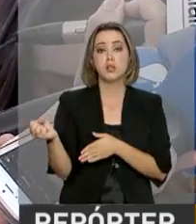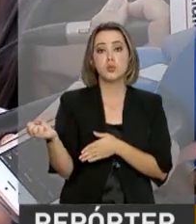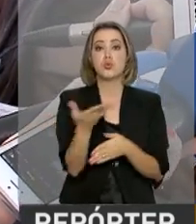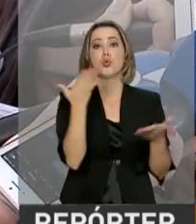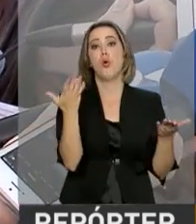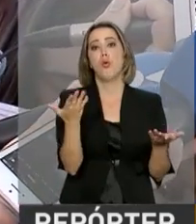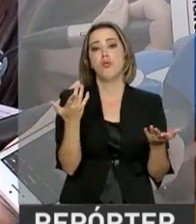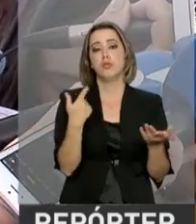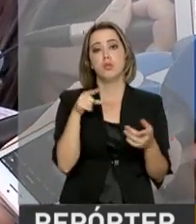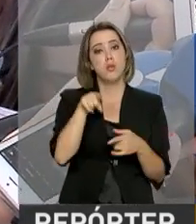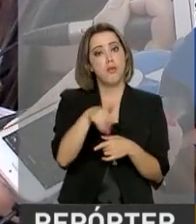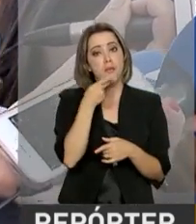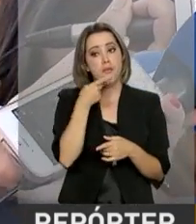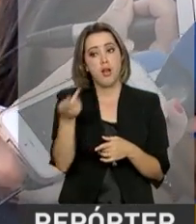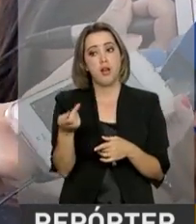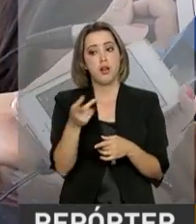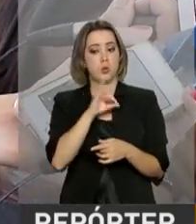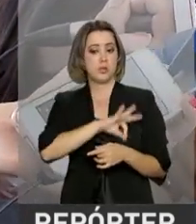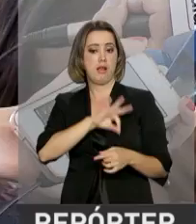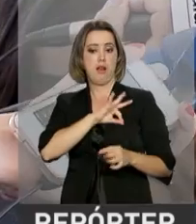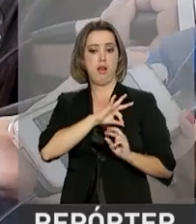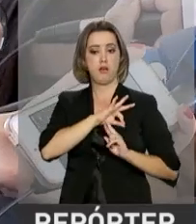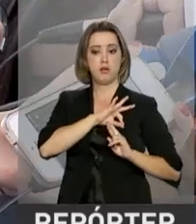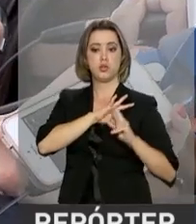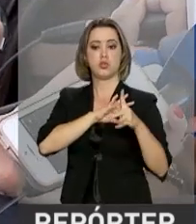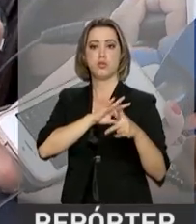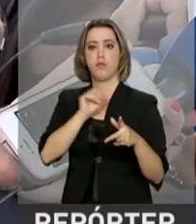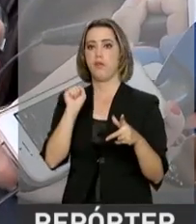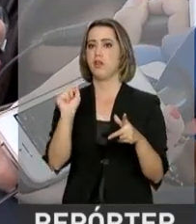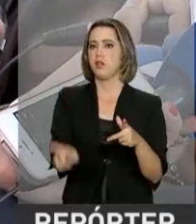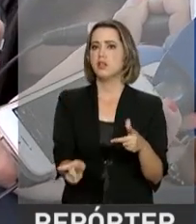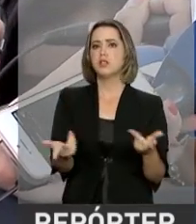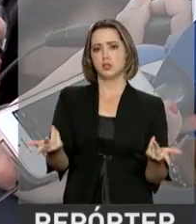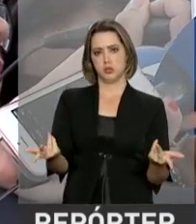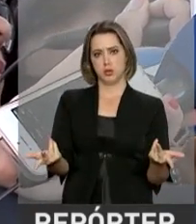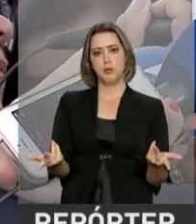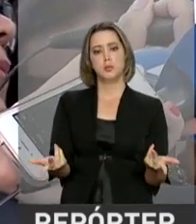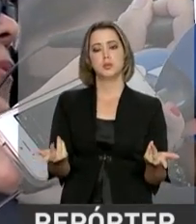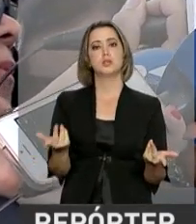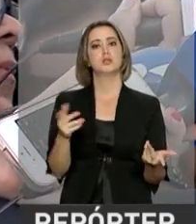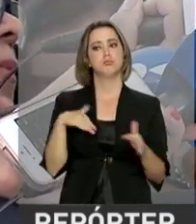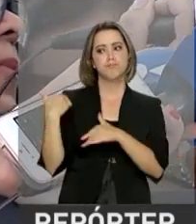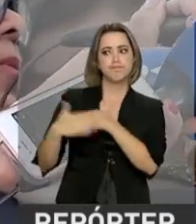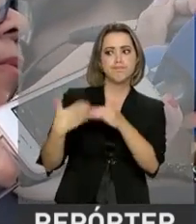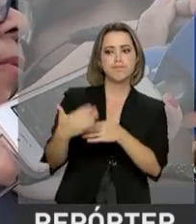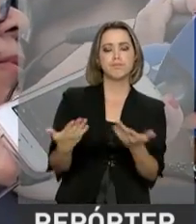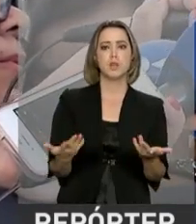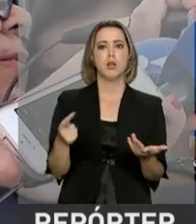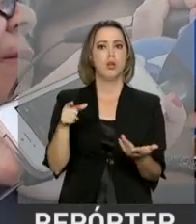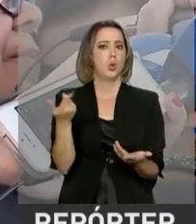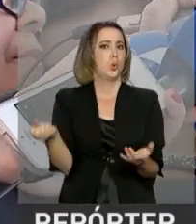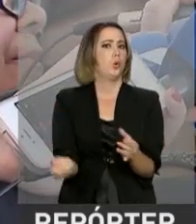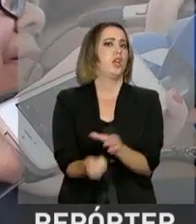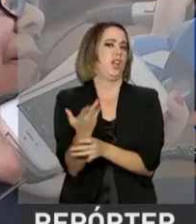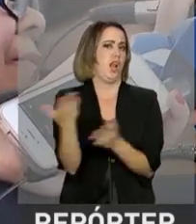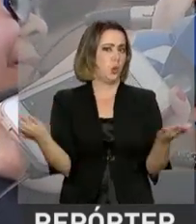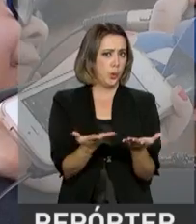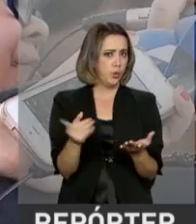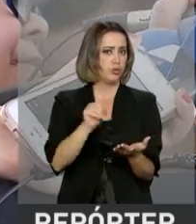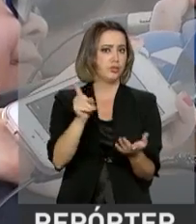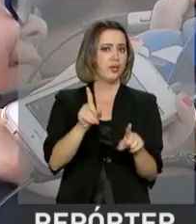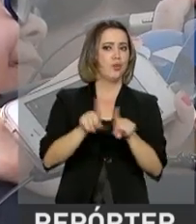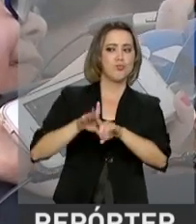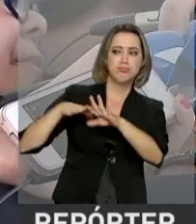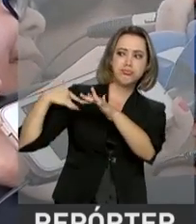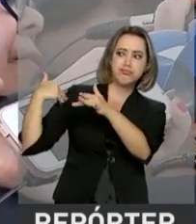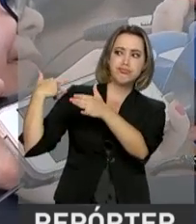integralidade entre a aposentadoria e o salário que o sujeito recebeu ao longo da vida, isso não foi criado agora, isso foi criado com o